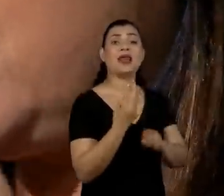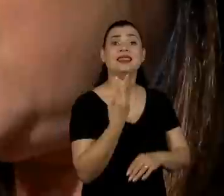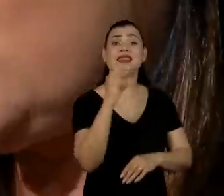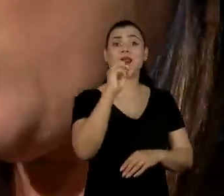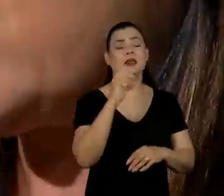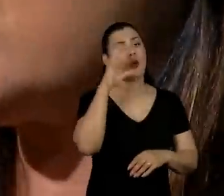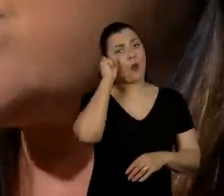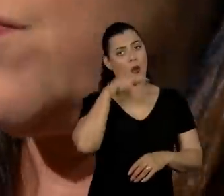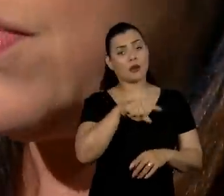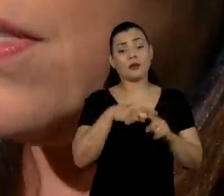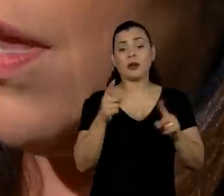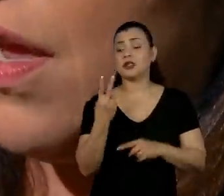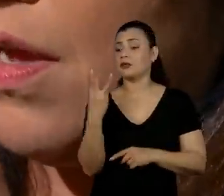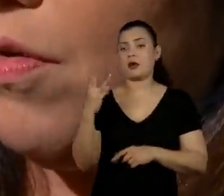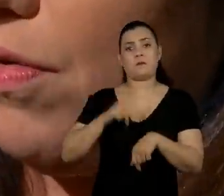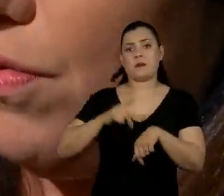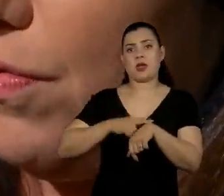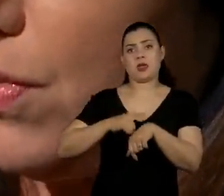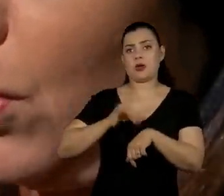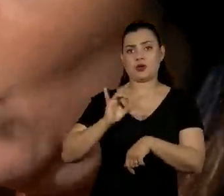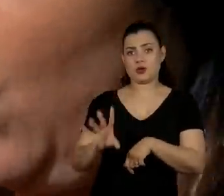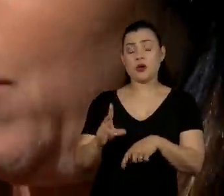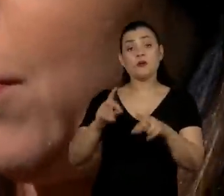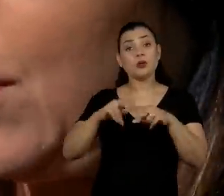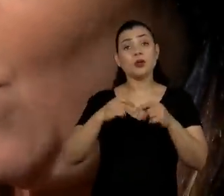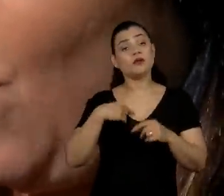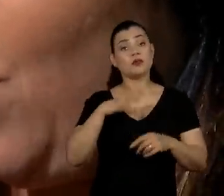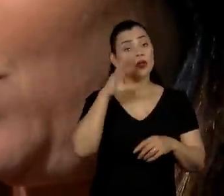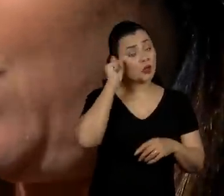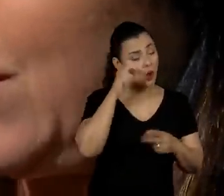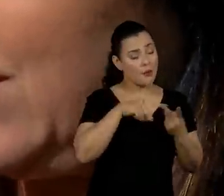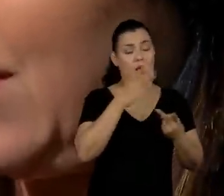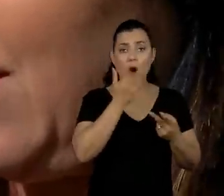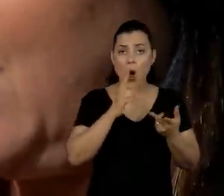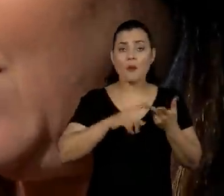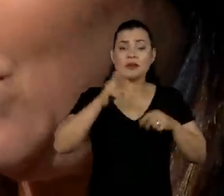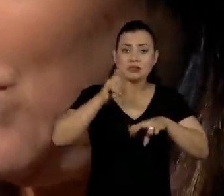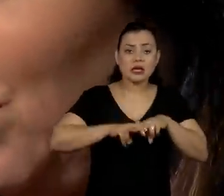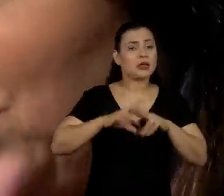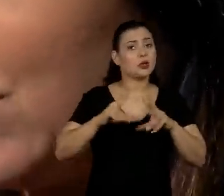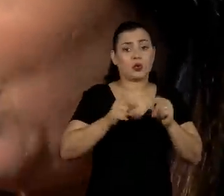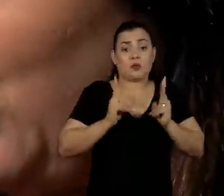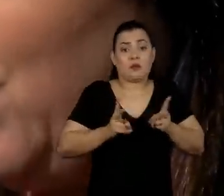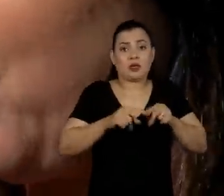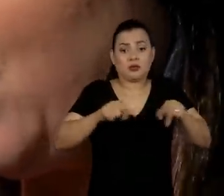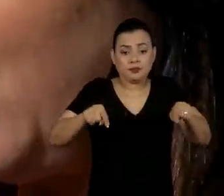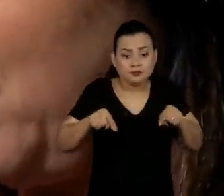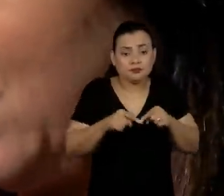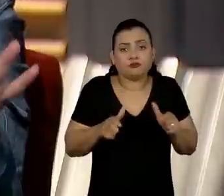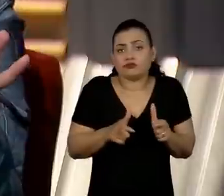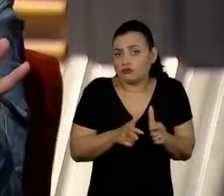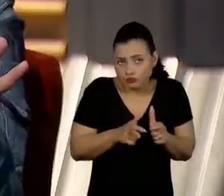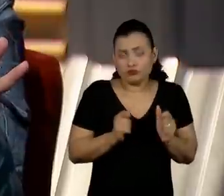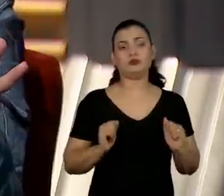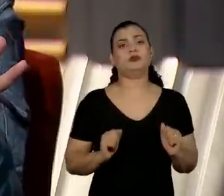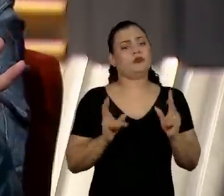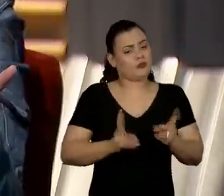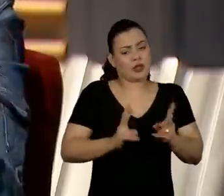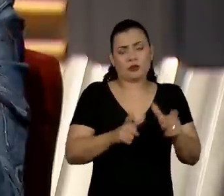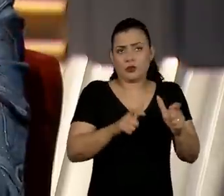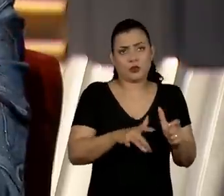portas e sempre esses quartos Você tem você dorme você come você tenta tudo no mesmo mesmo